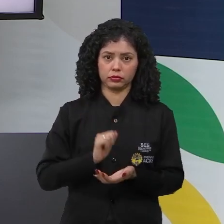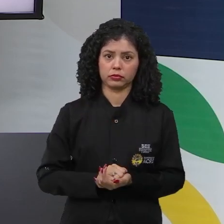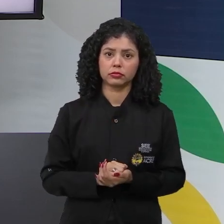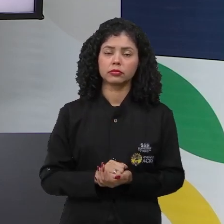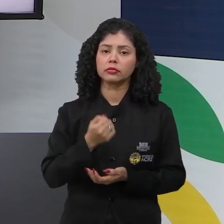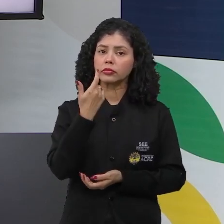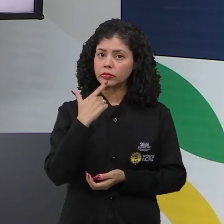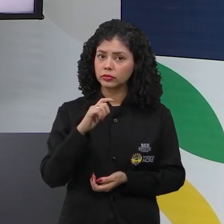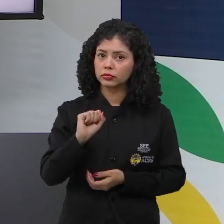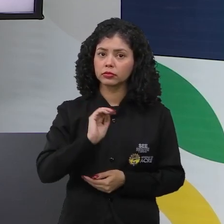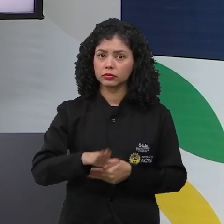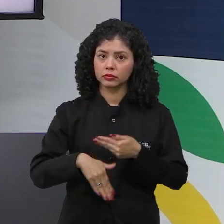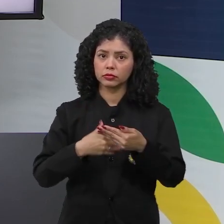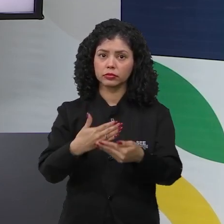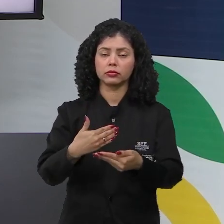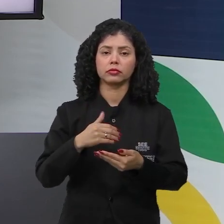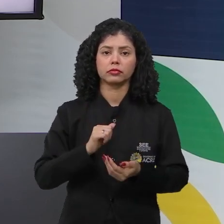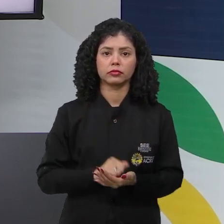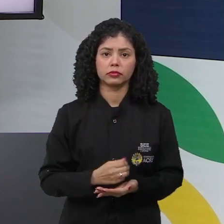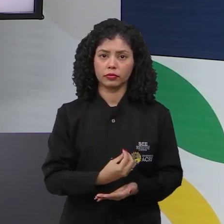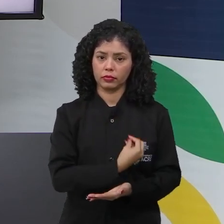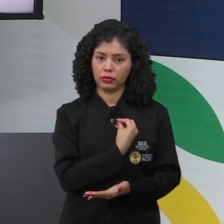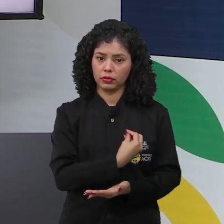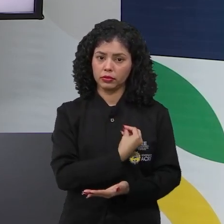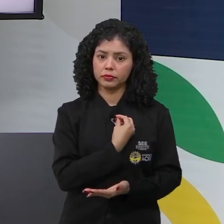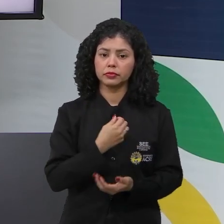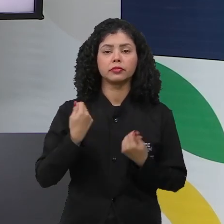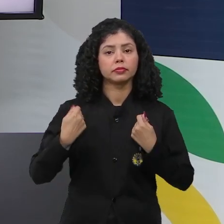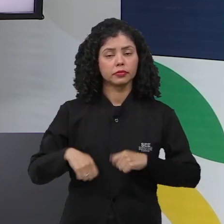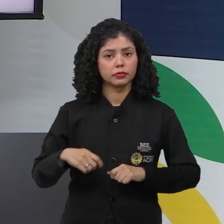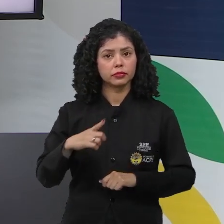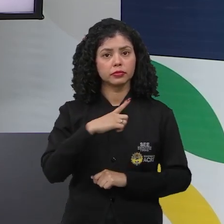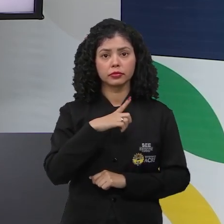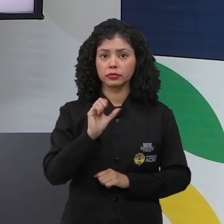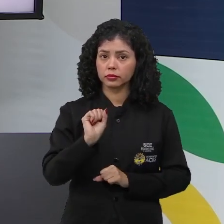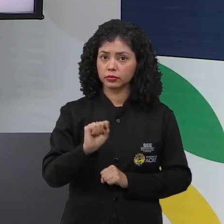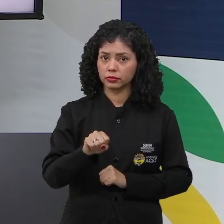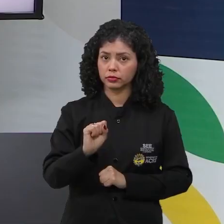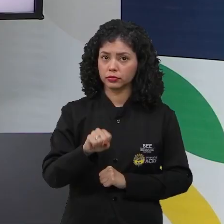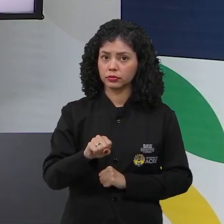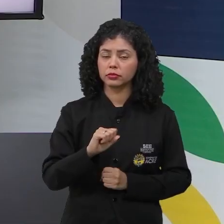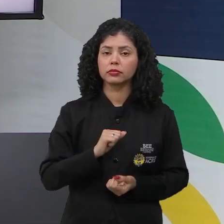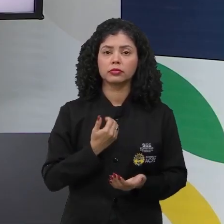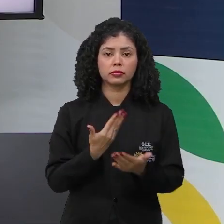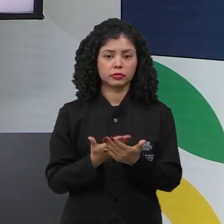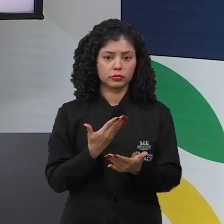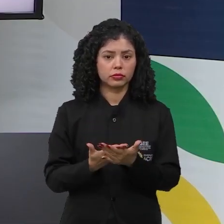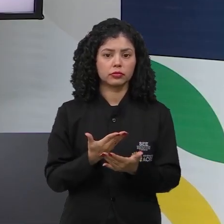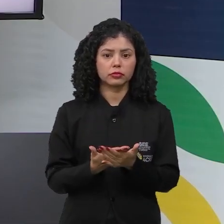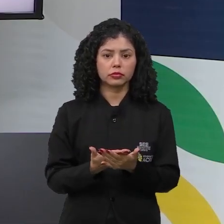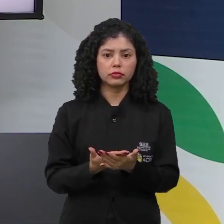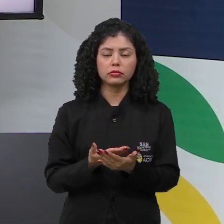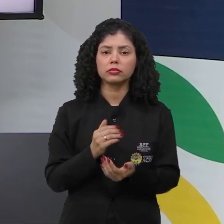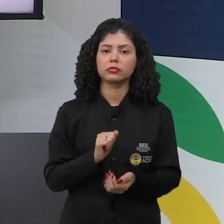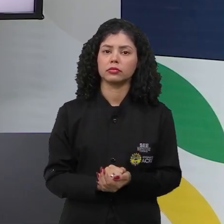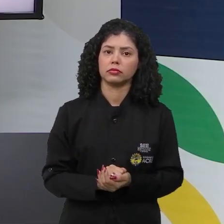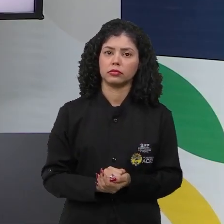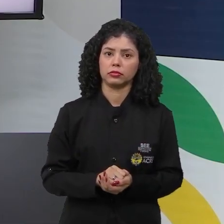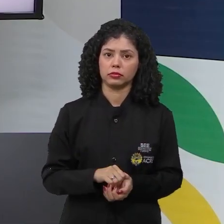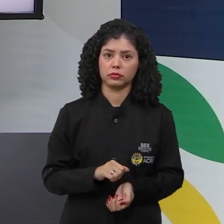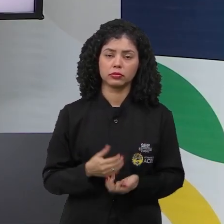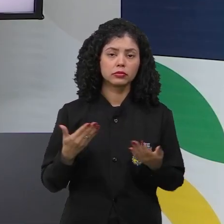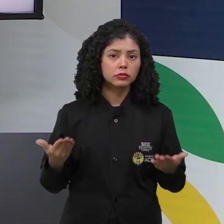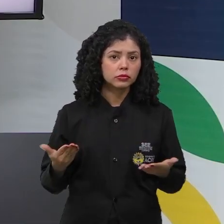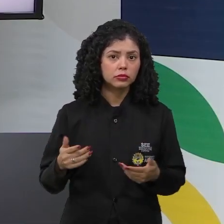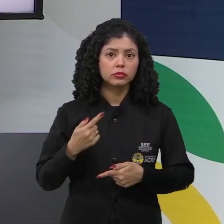a língua é um processo vivo e que merece sim o seu estudo. Não somente os linguísticos,